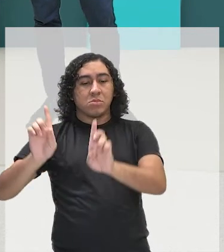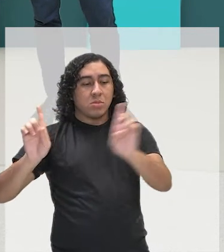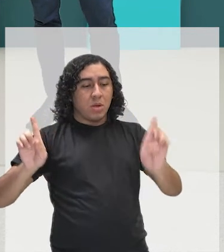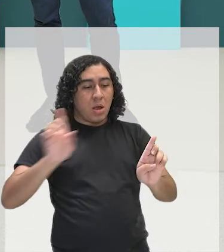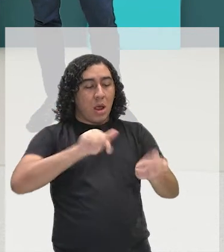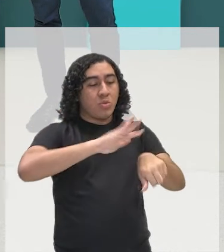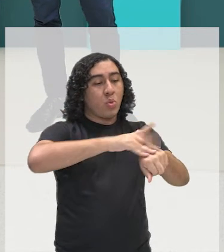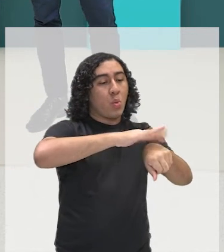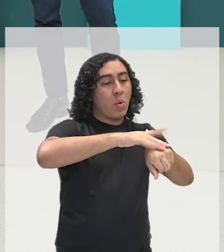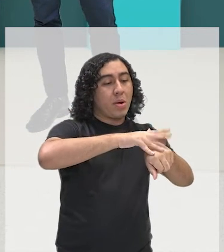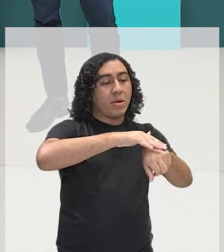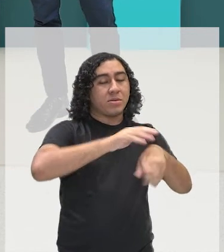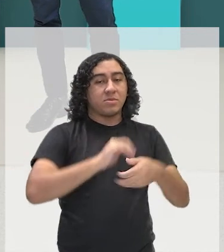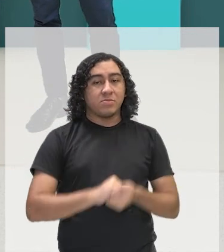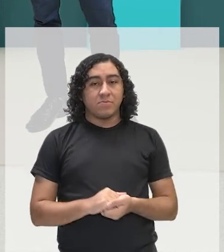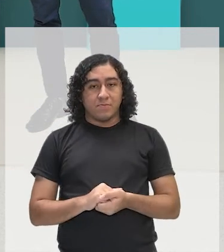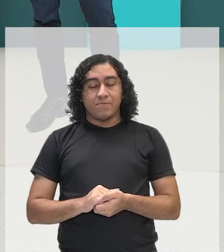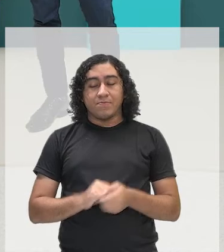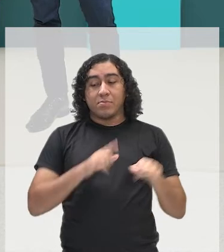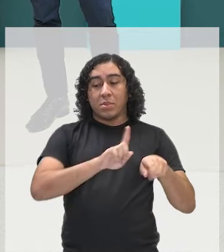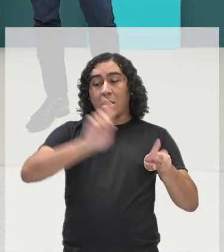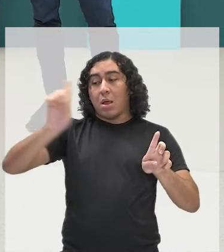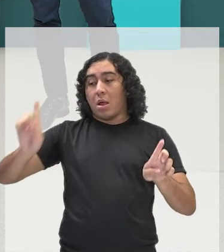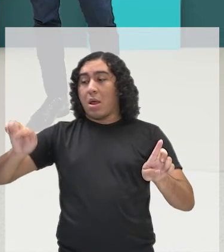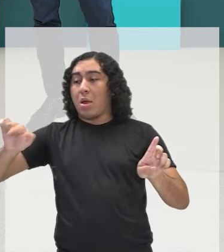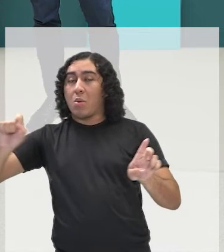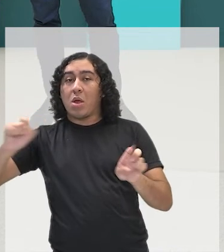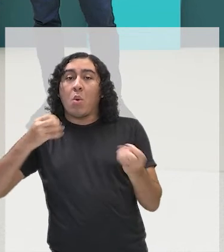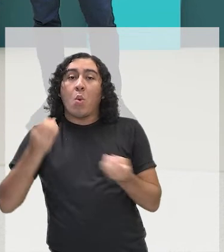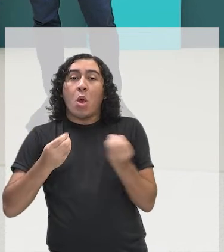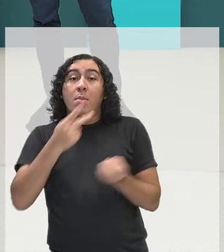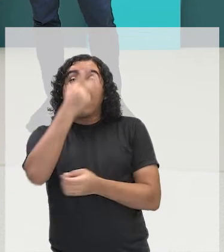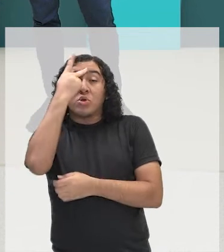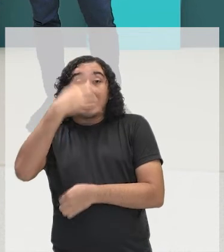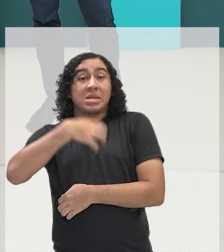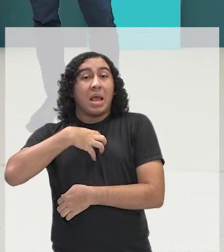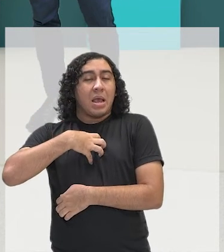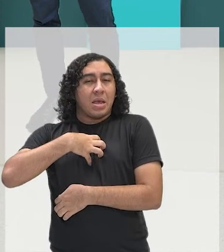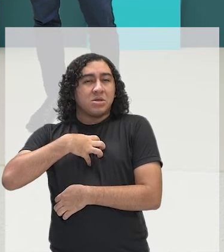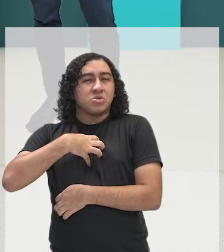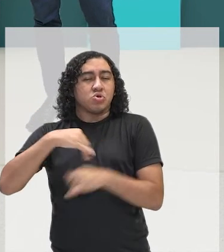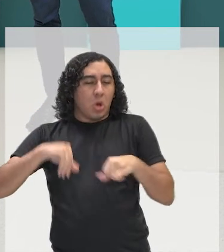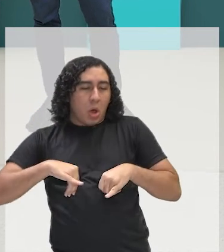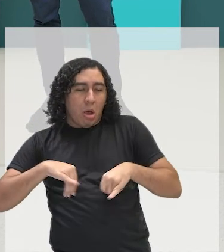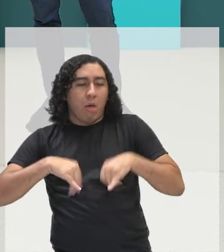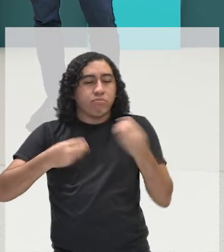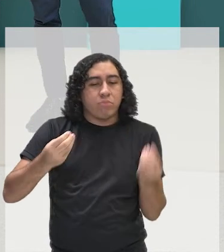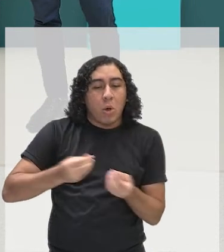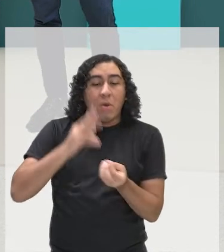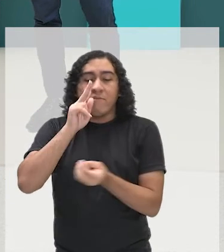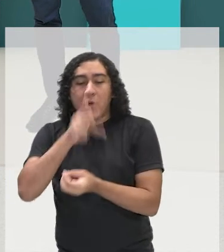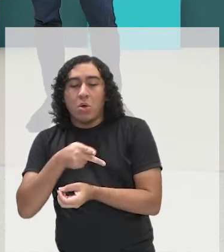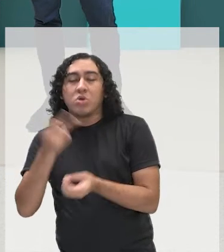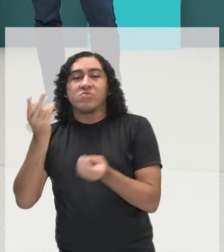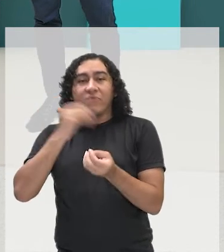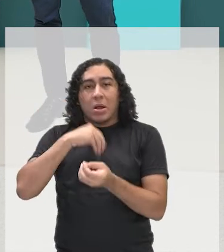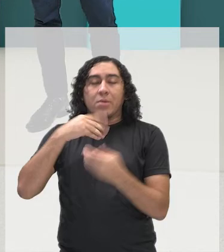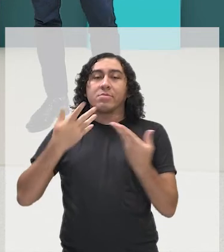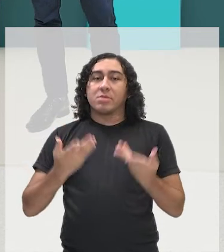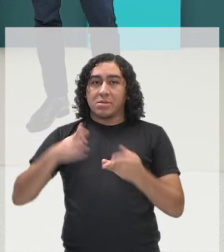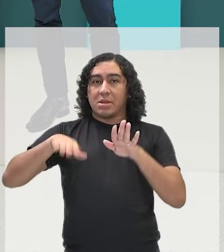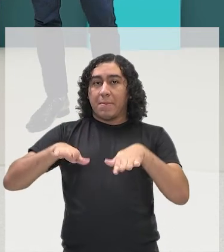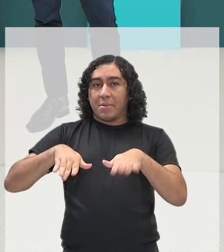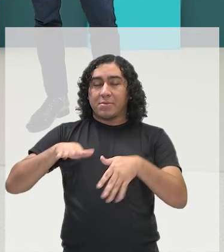doença geral, tá? Quando eu falo illness, é a percepção do indivíduo, é quem está sentindo a dor. Tá? Então ele